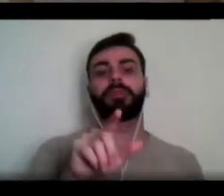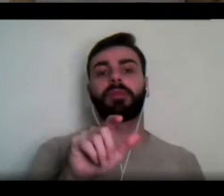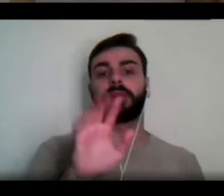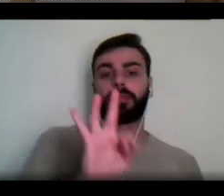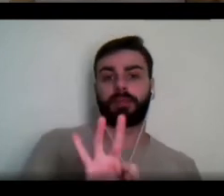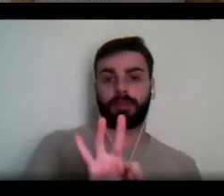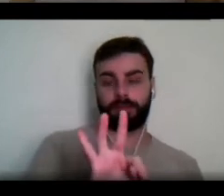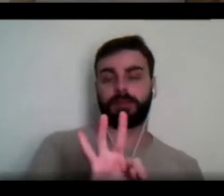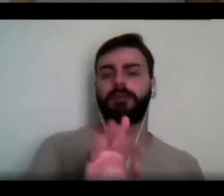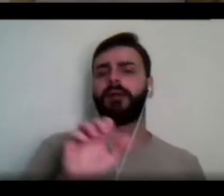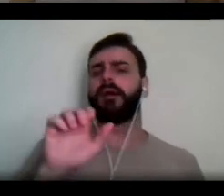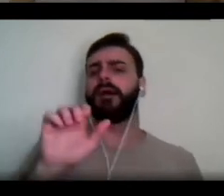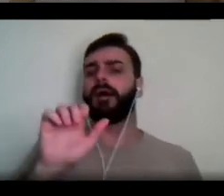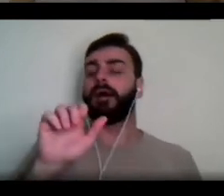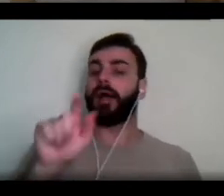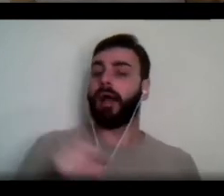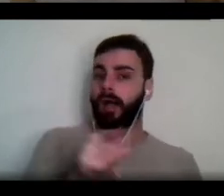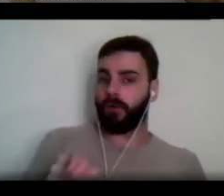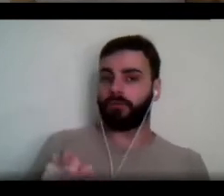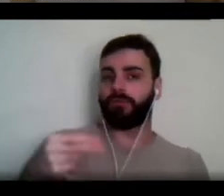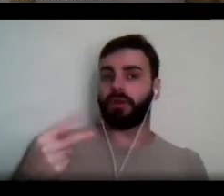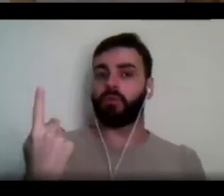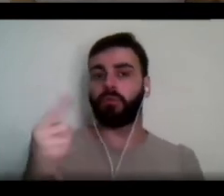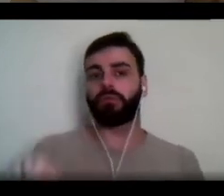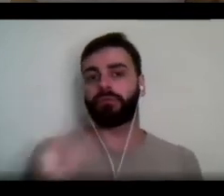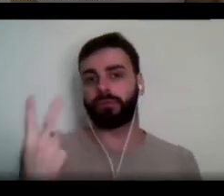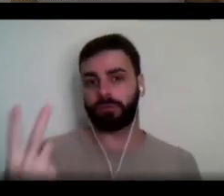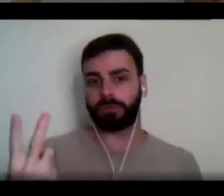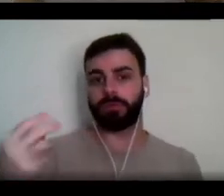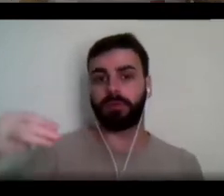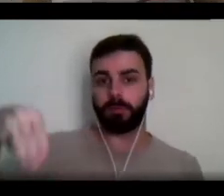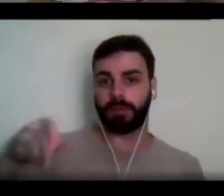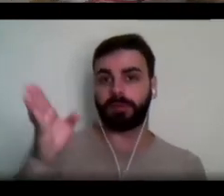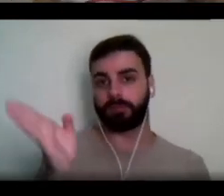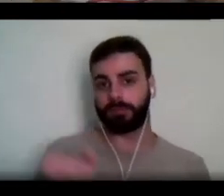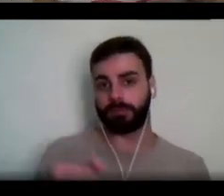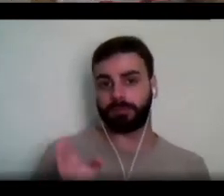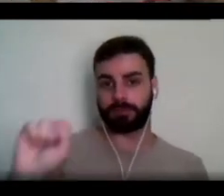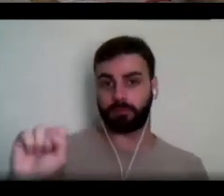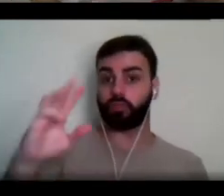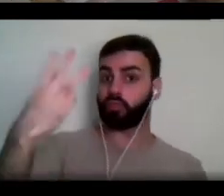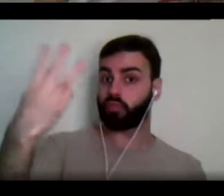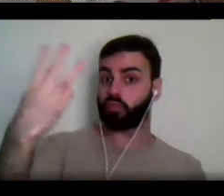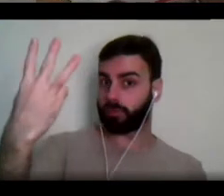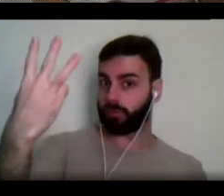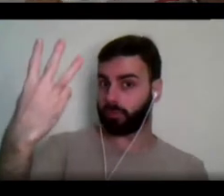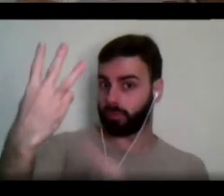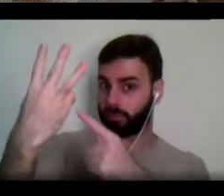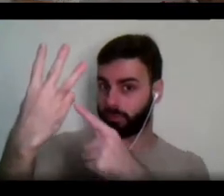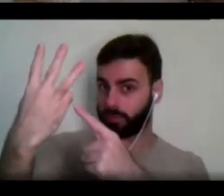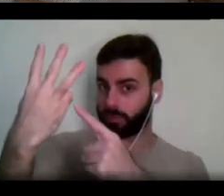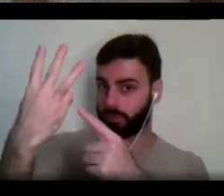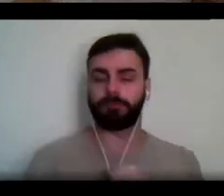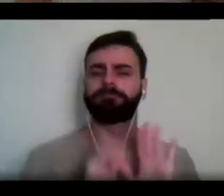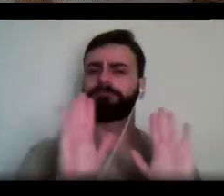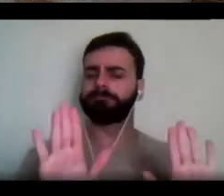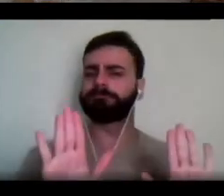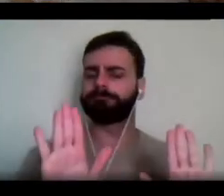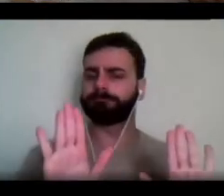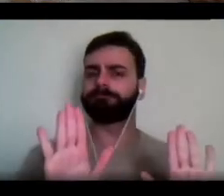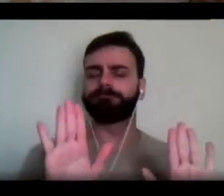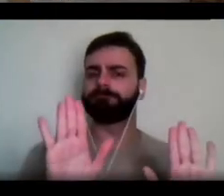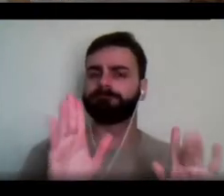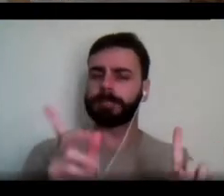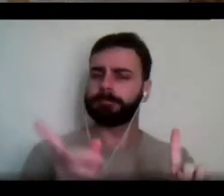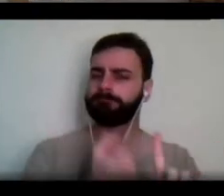a 1,2 metros por segundo ao cubo. Então, observem aqui que a primeira informação que ele deu é